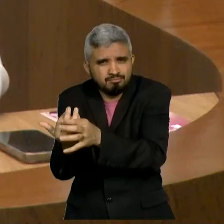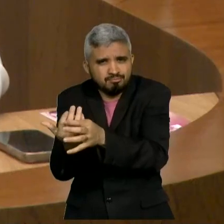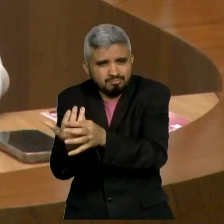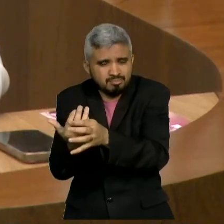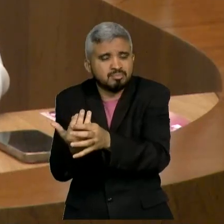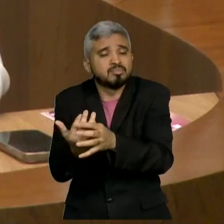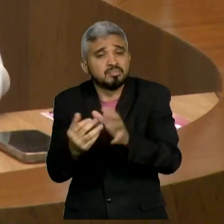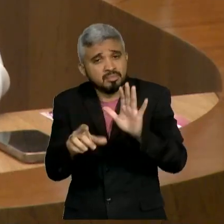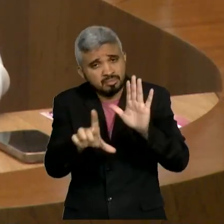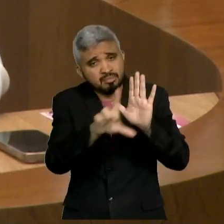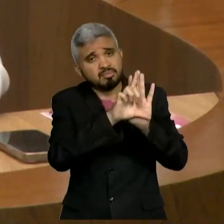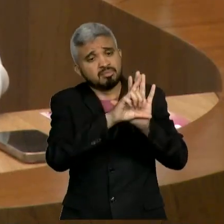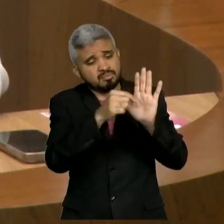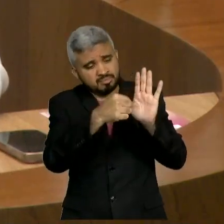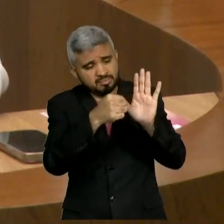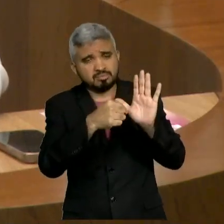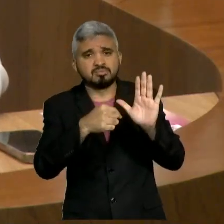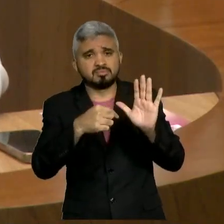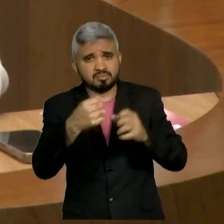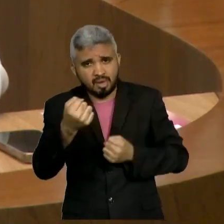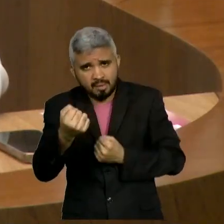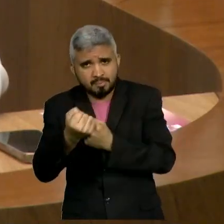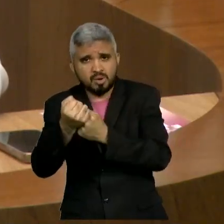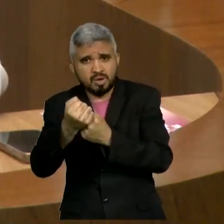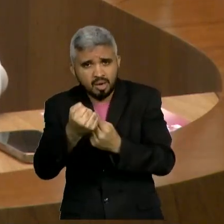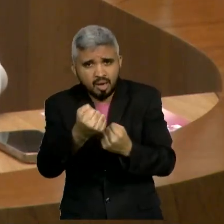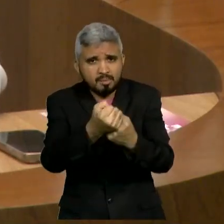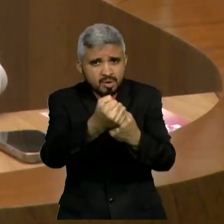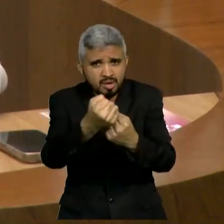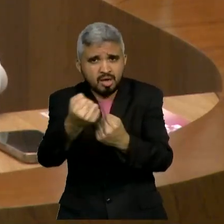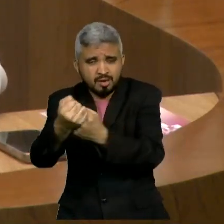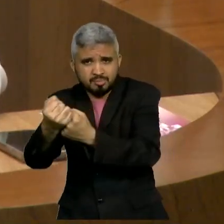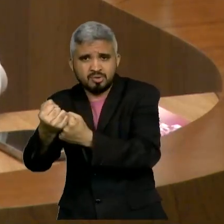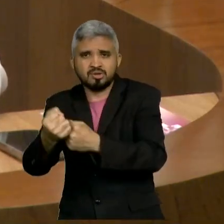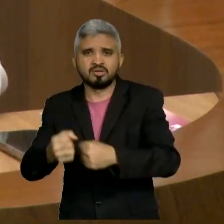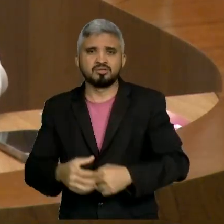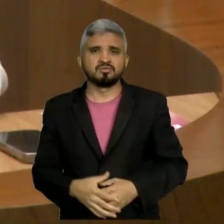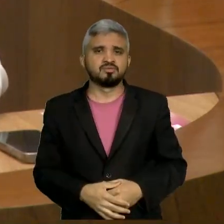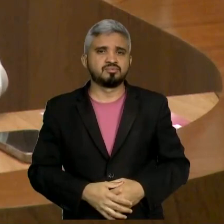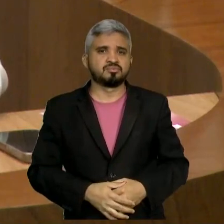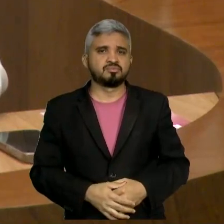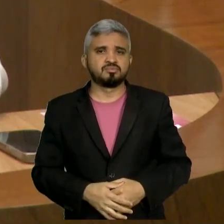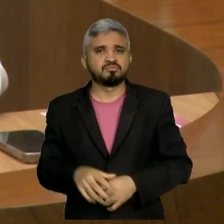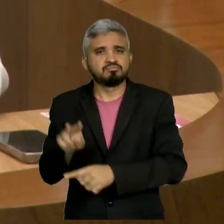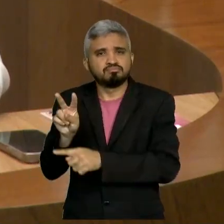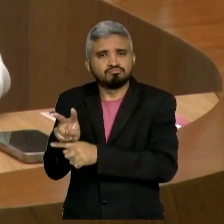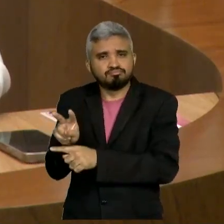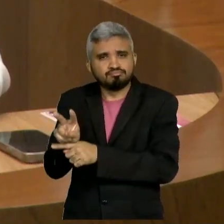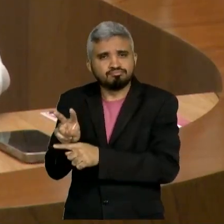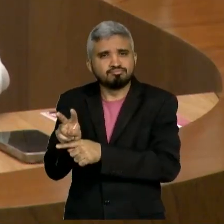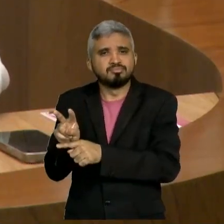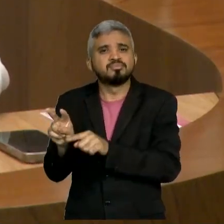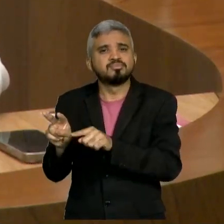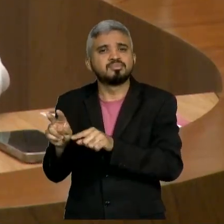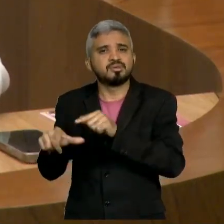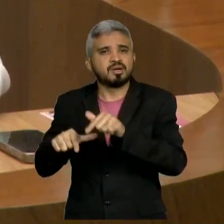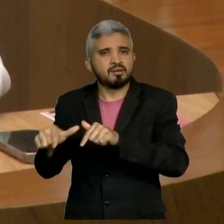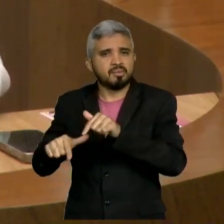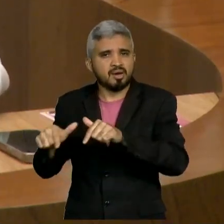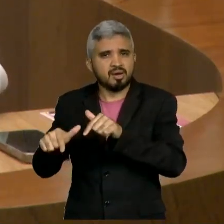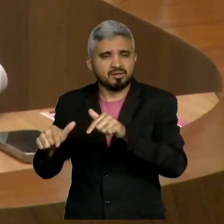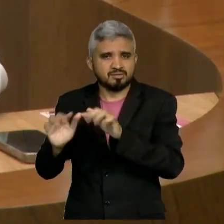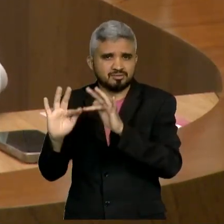que sejam apoiados, incentivados e preservados o trabalho dessas comunidades. Na lei também fala